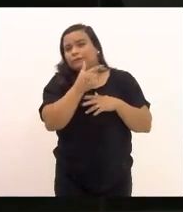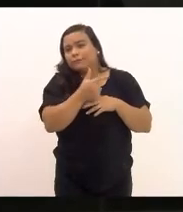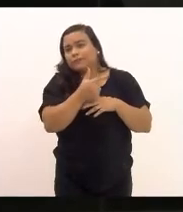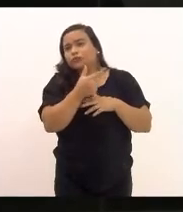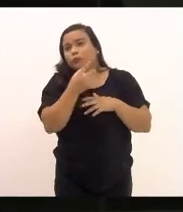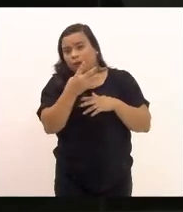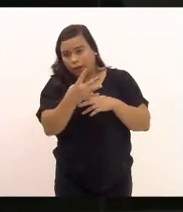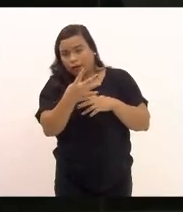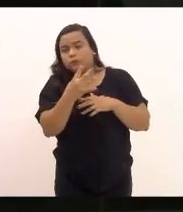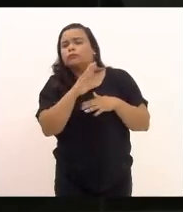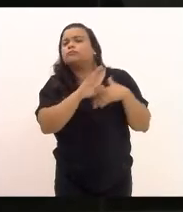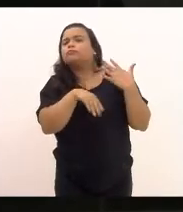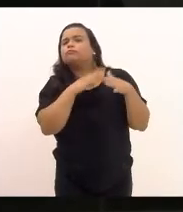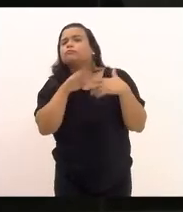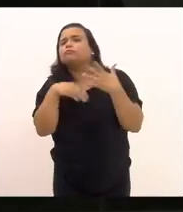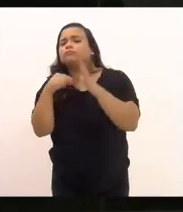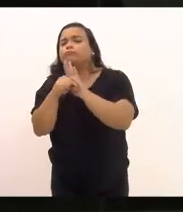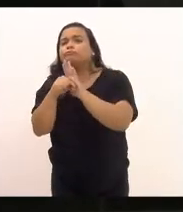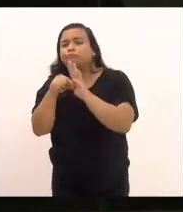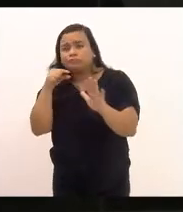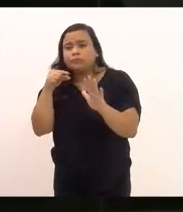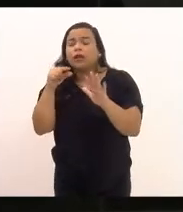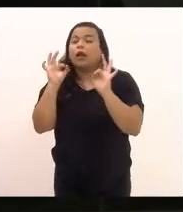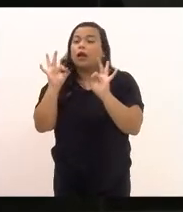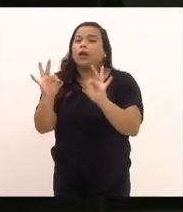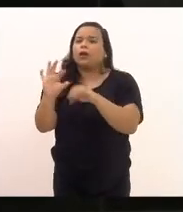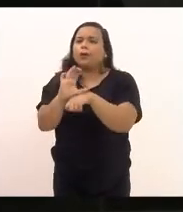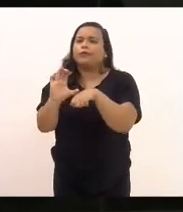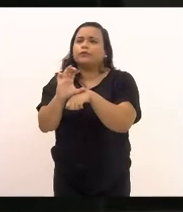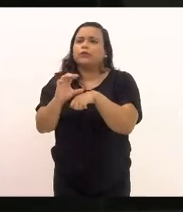verdadeiramente garantido a partir da Constituição de